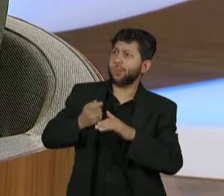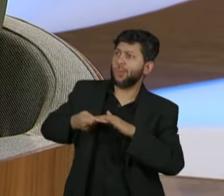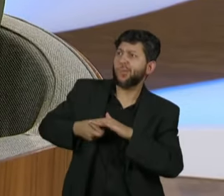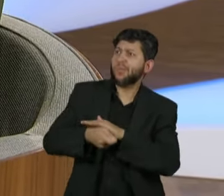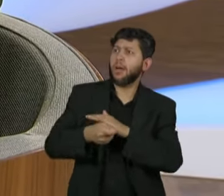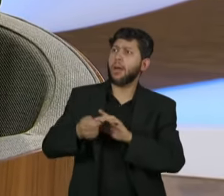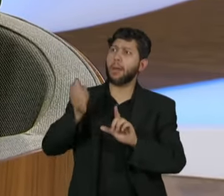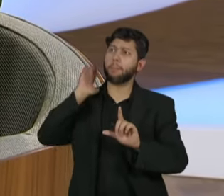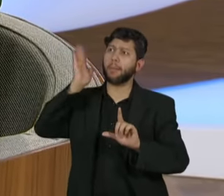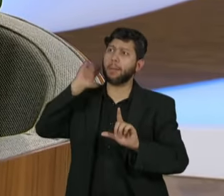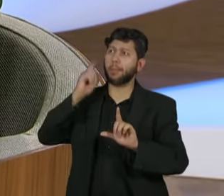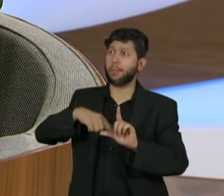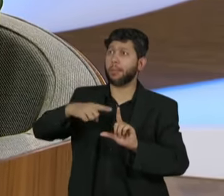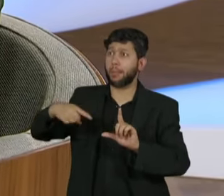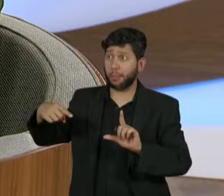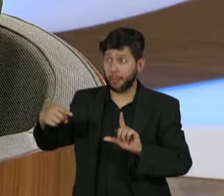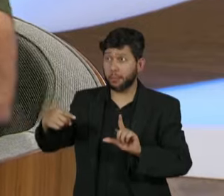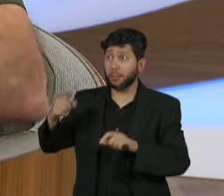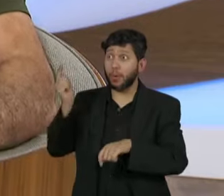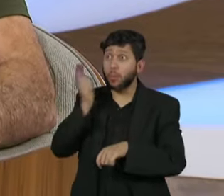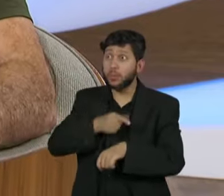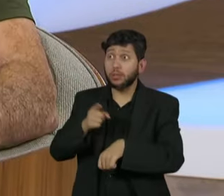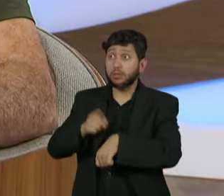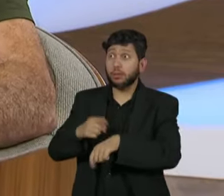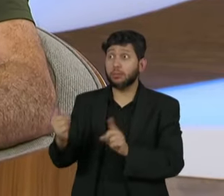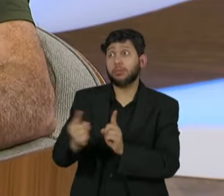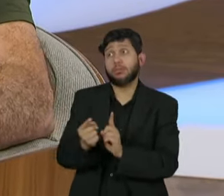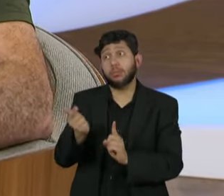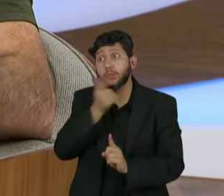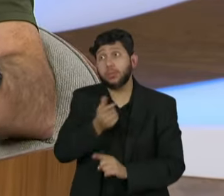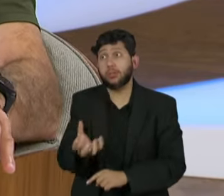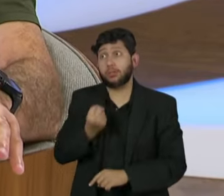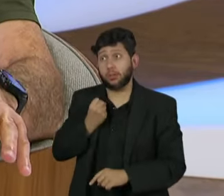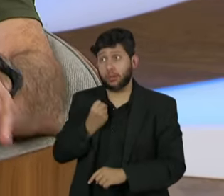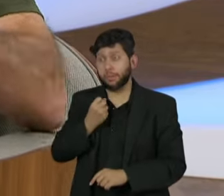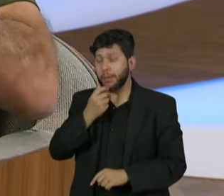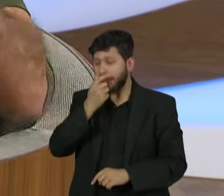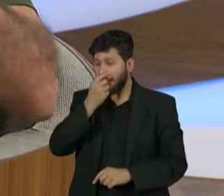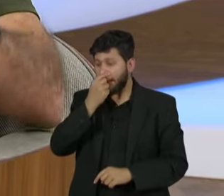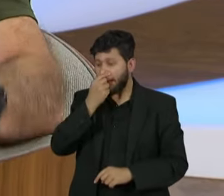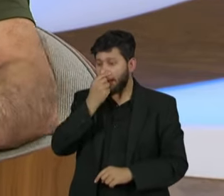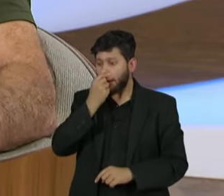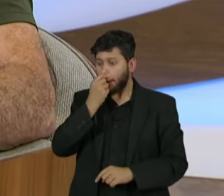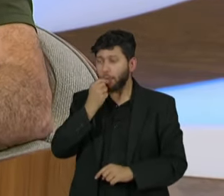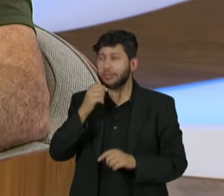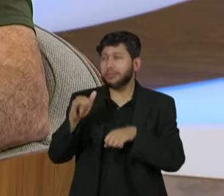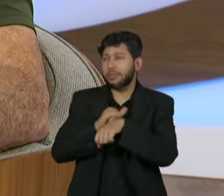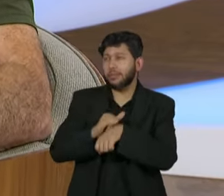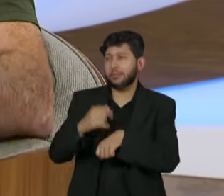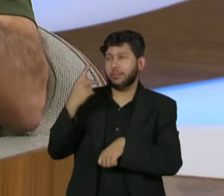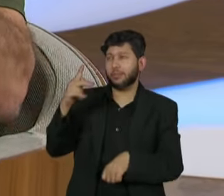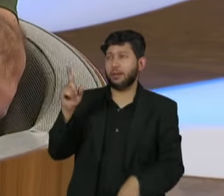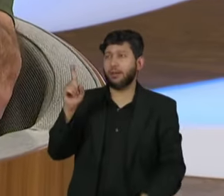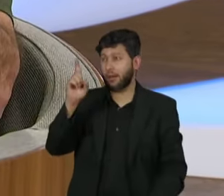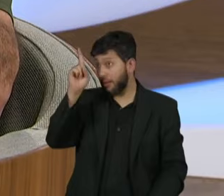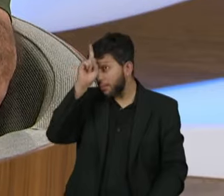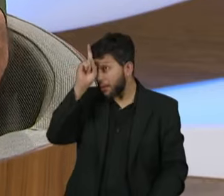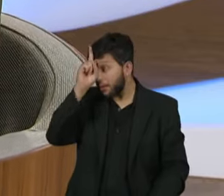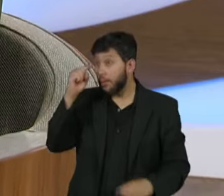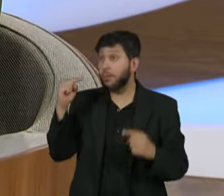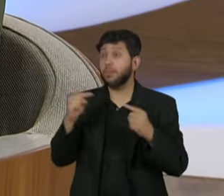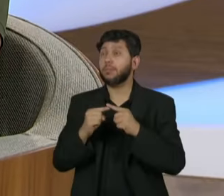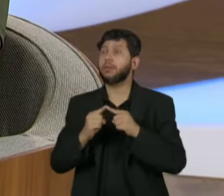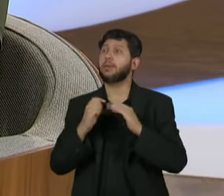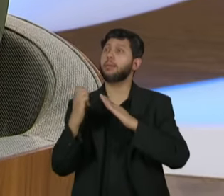investe em bolsa de valores para dar liquidez esse tipo de investimento o modelo alemão em quase todas as indústrias é baseado em empresas